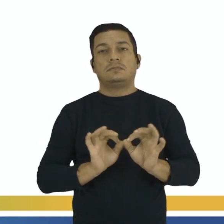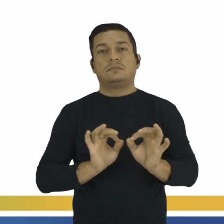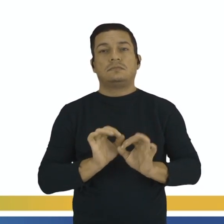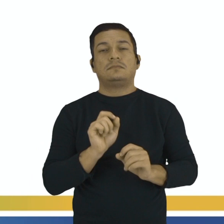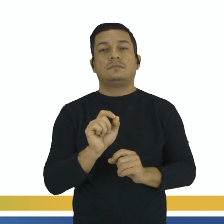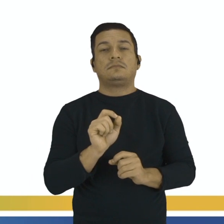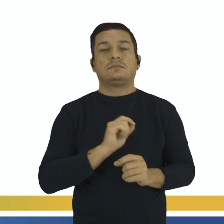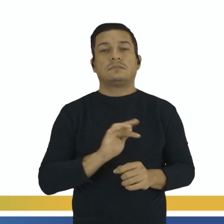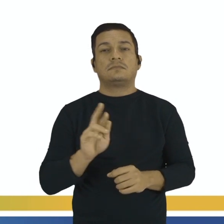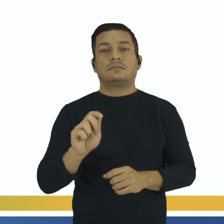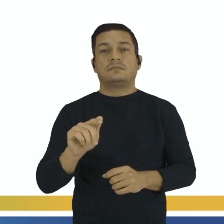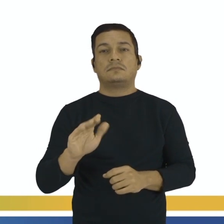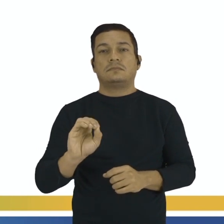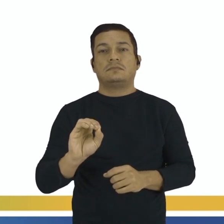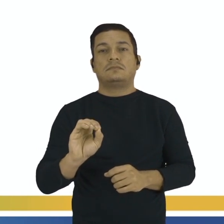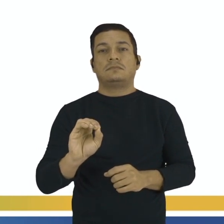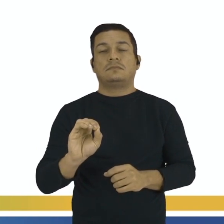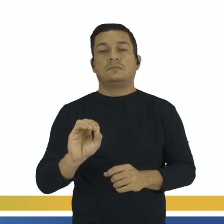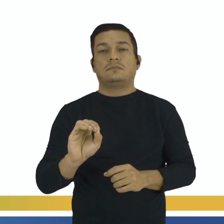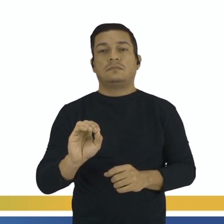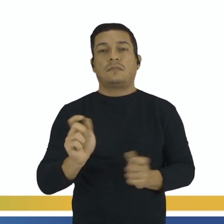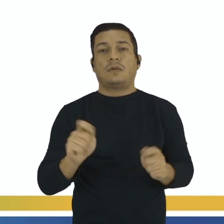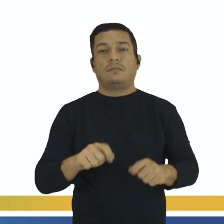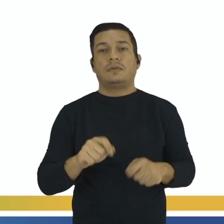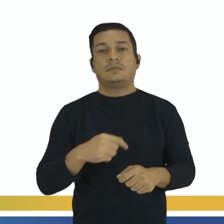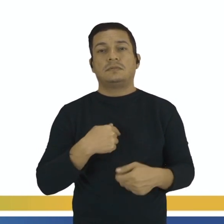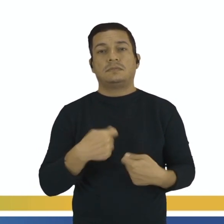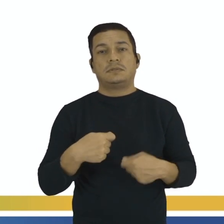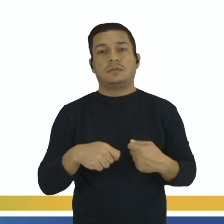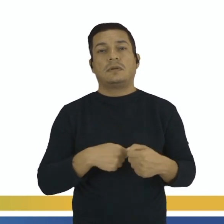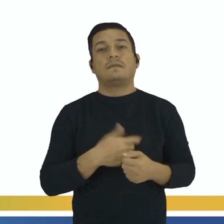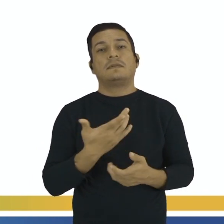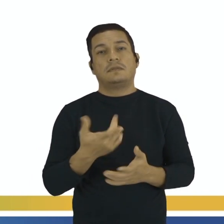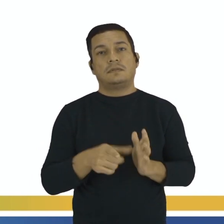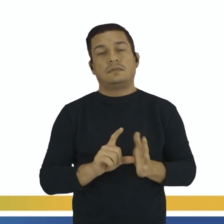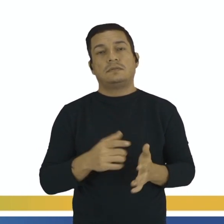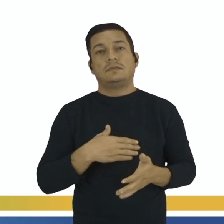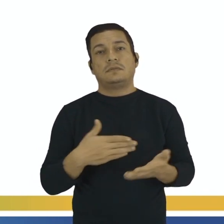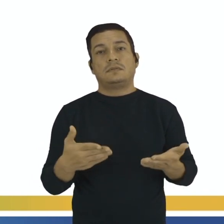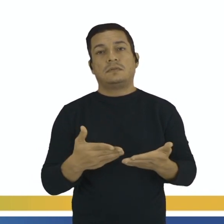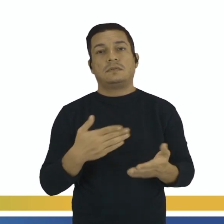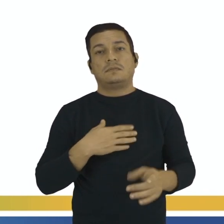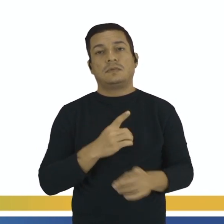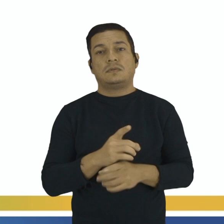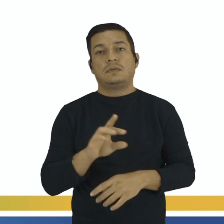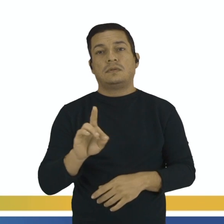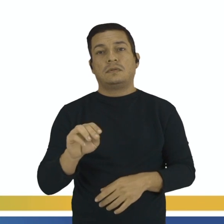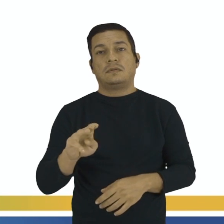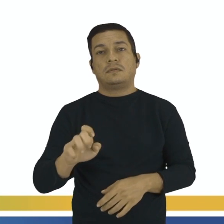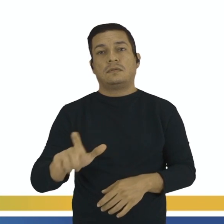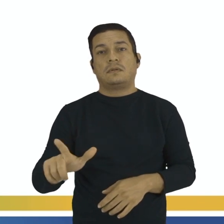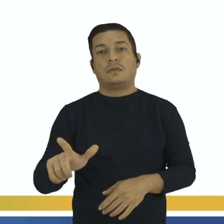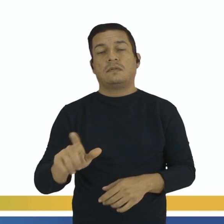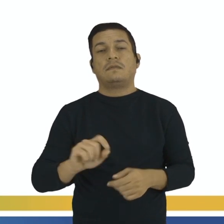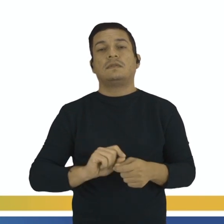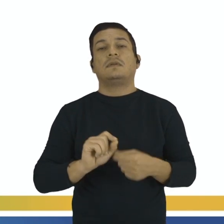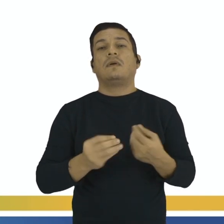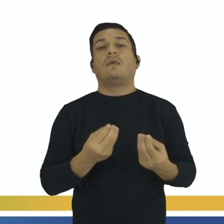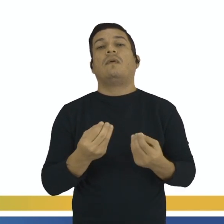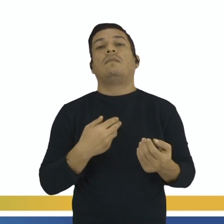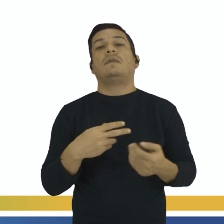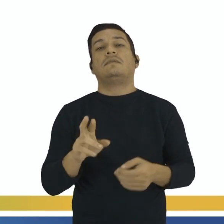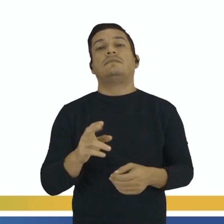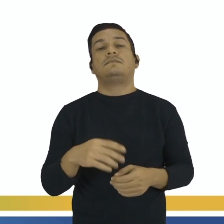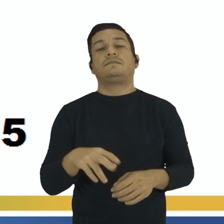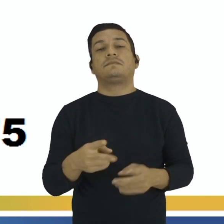aí a fração que eu precisava. Muito bem, agora para eu encontrar o decimal correspondente,